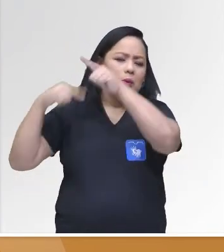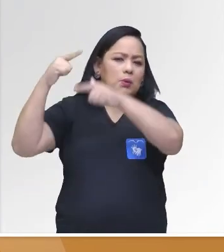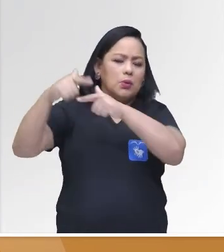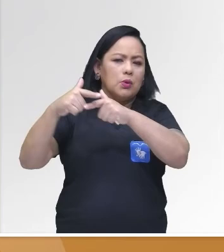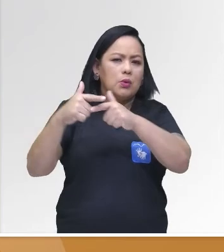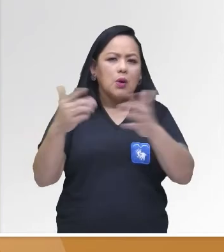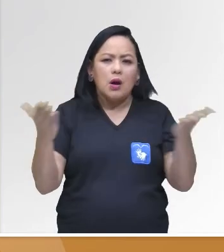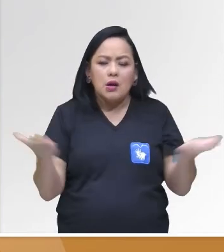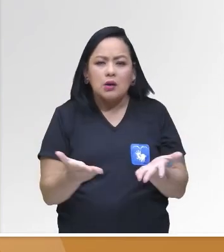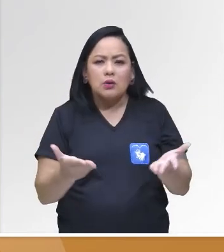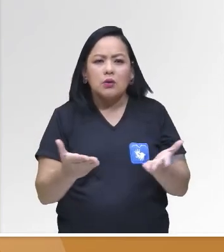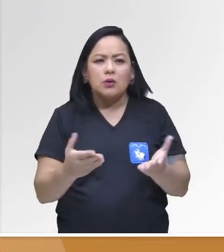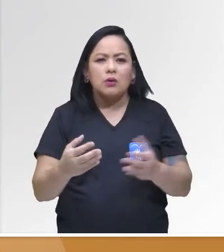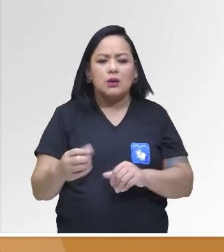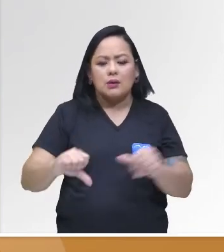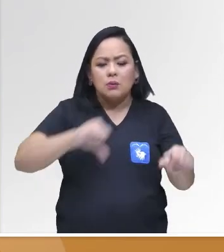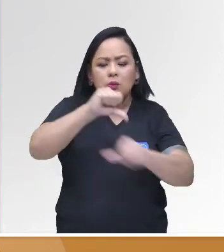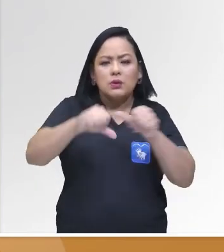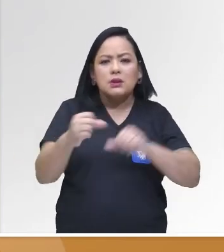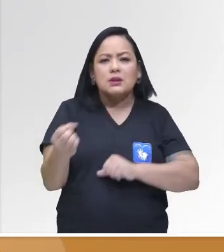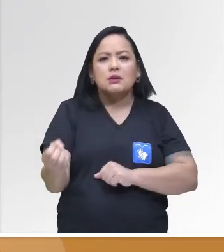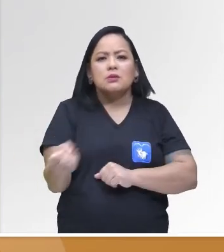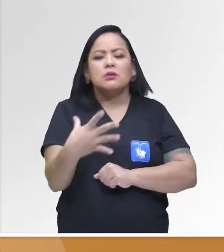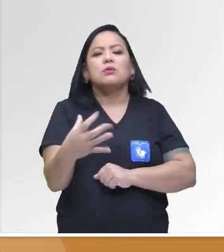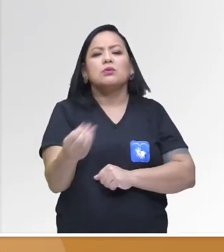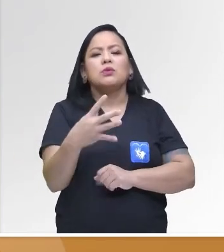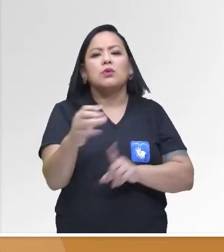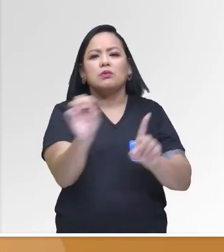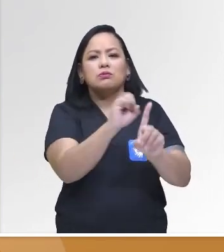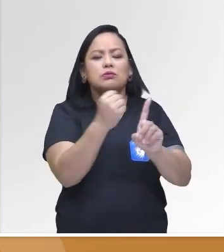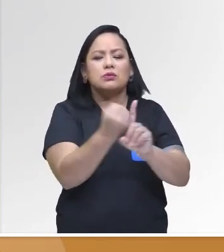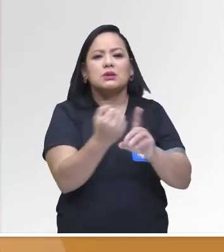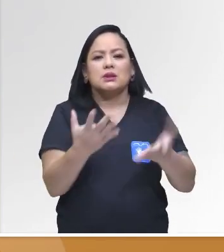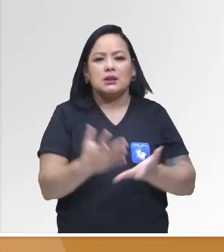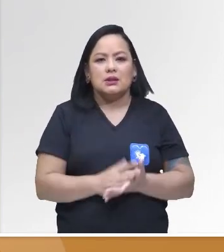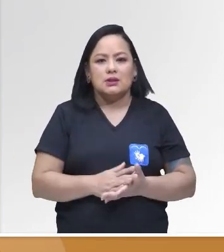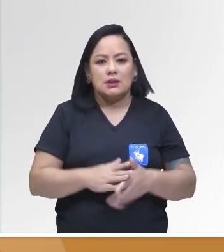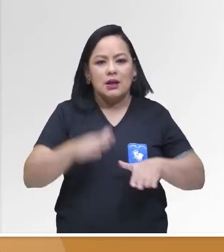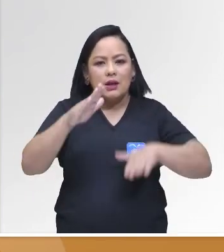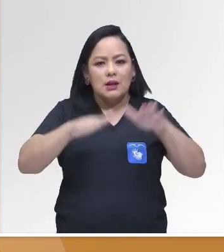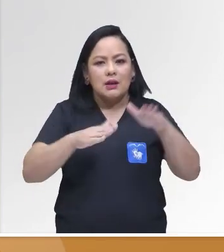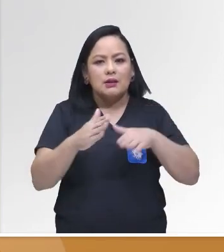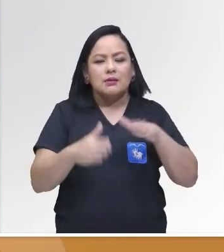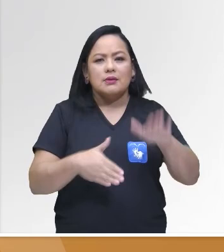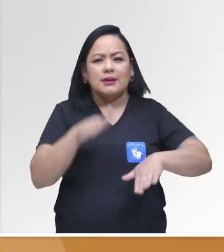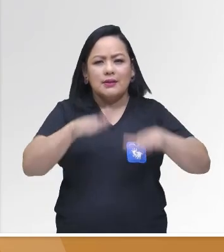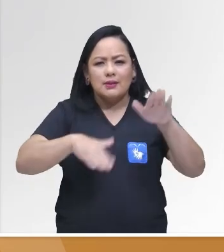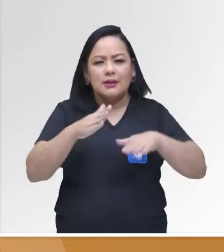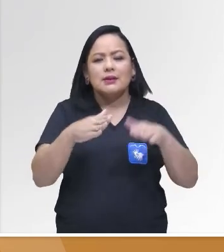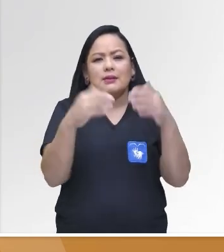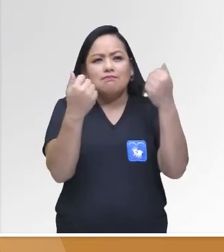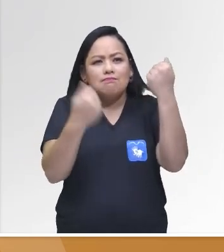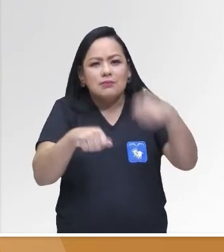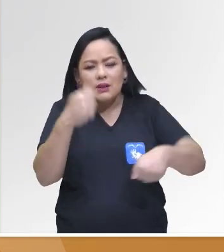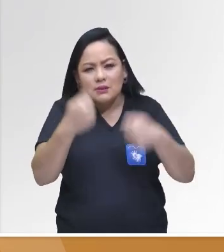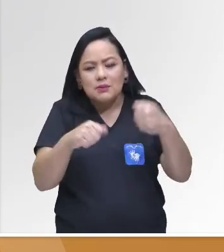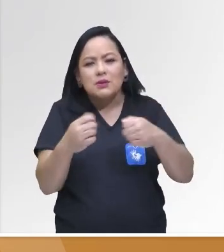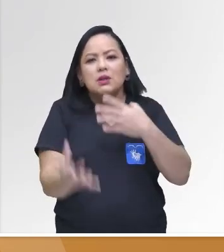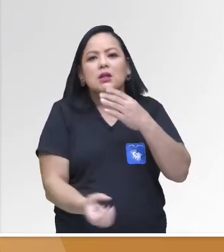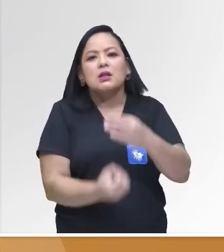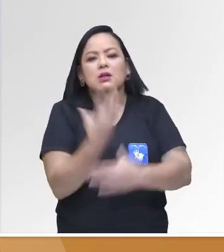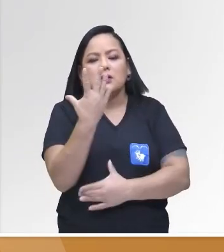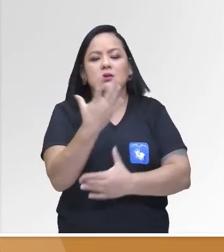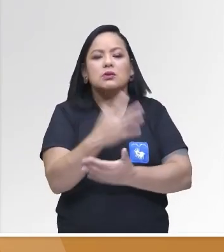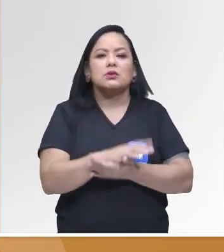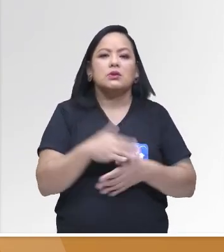novo contexto vivido pelas novas gerações, a depender das novas necessidades que surgem,